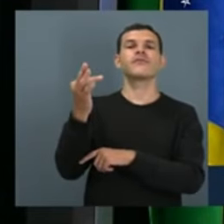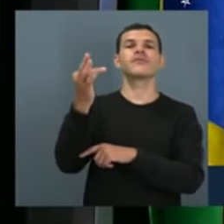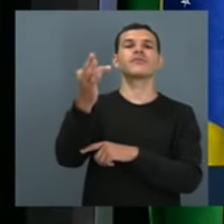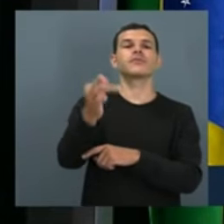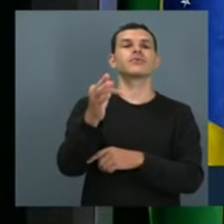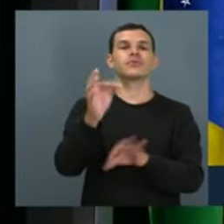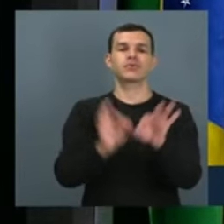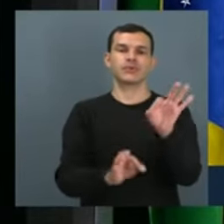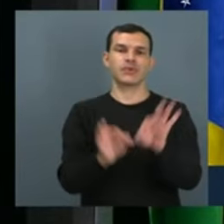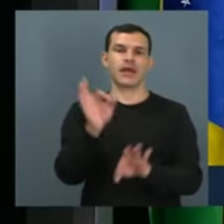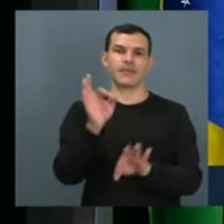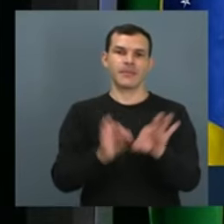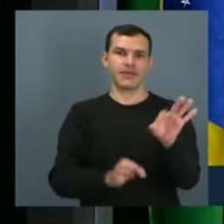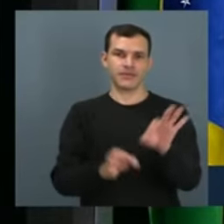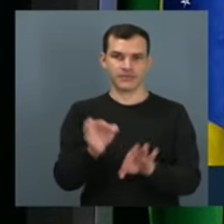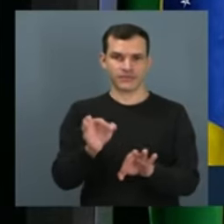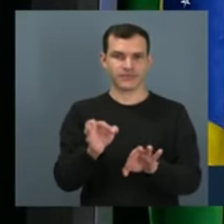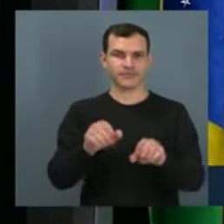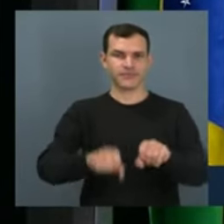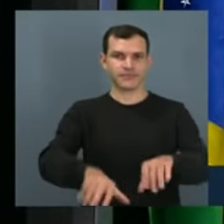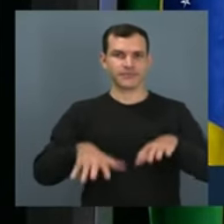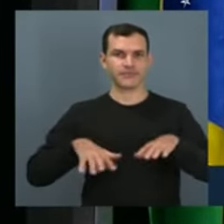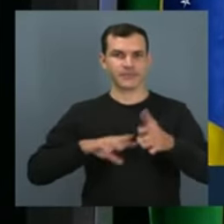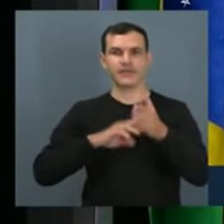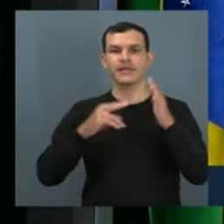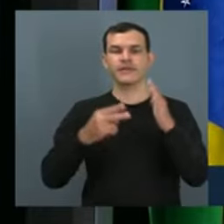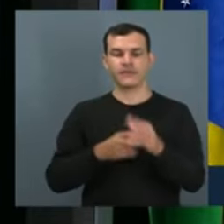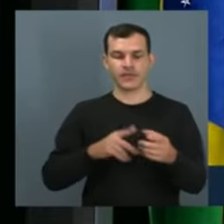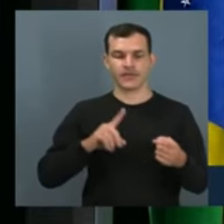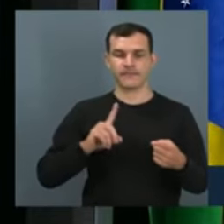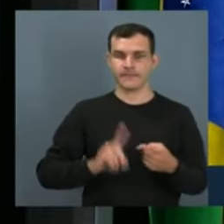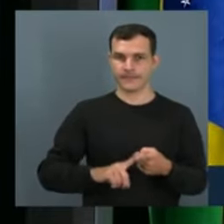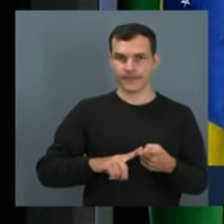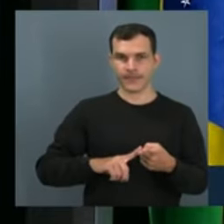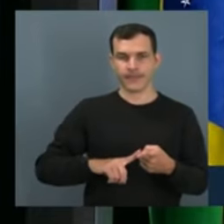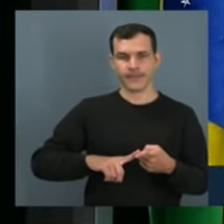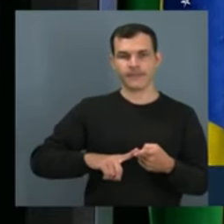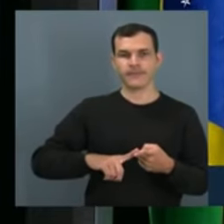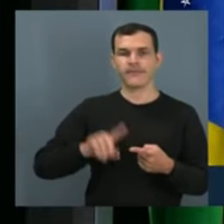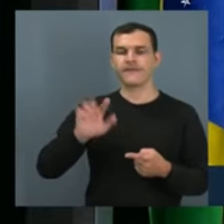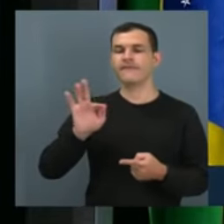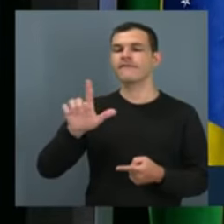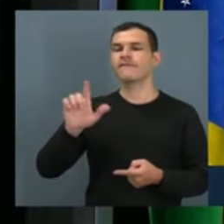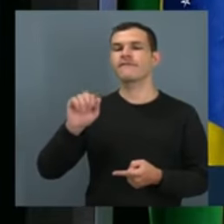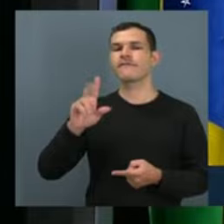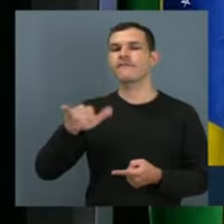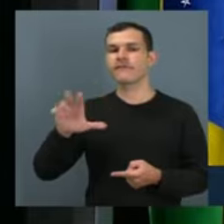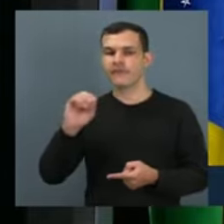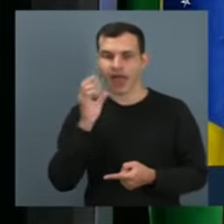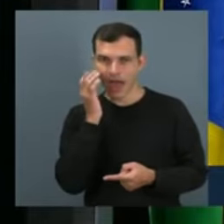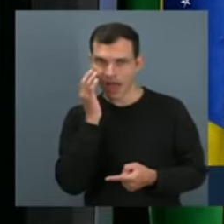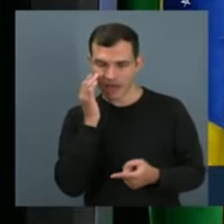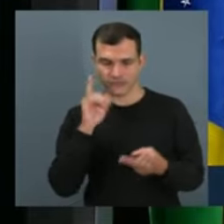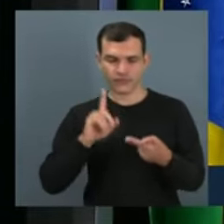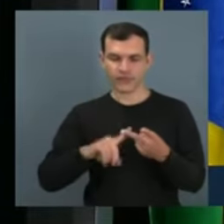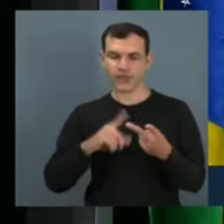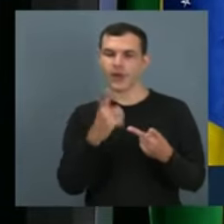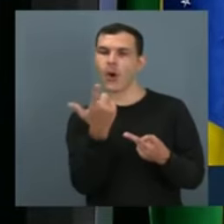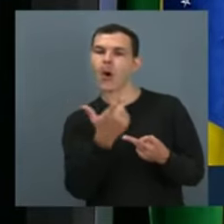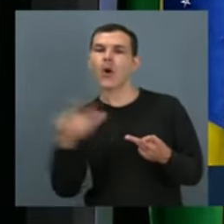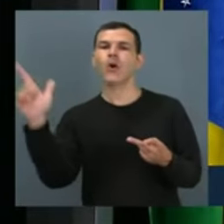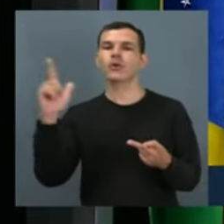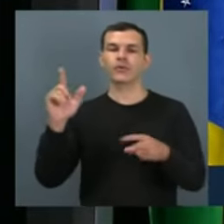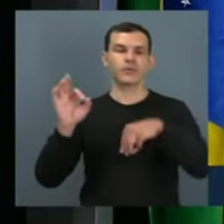plenário físico. Ou seja, nem Flávio Dino e nem o próximo ministro que vai ocupar a vaga de Barroso, deve